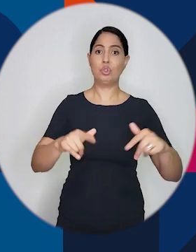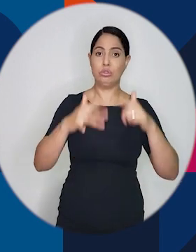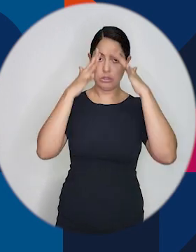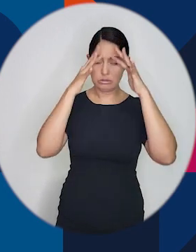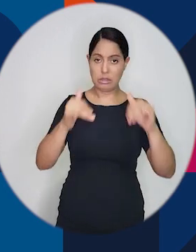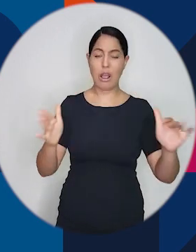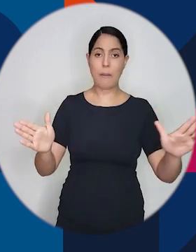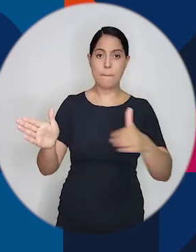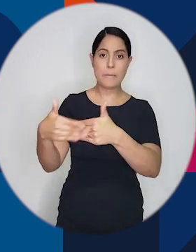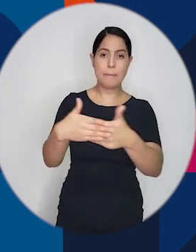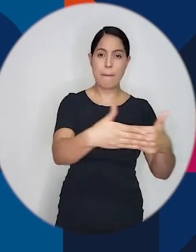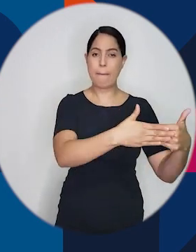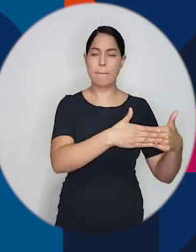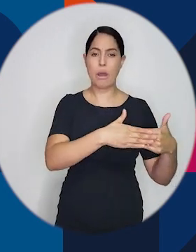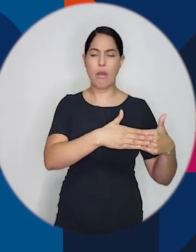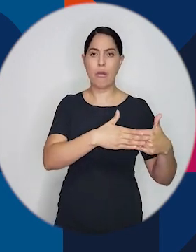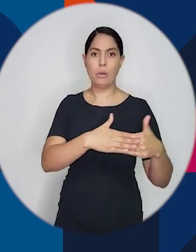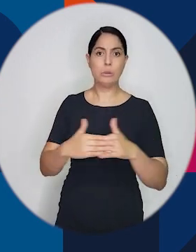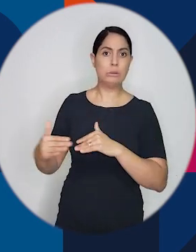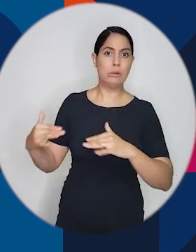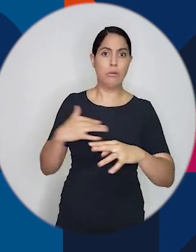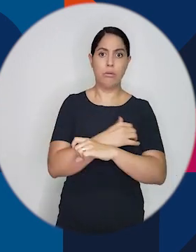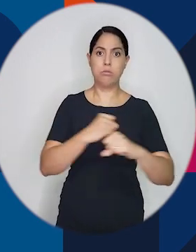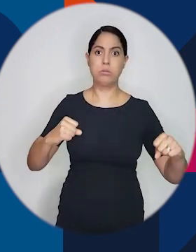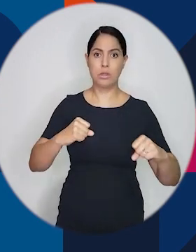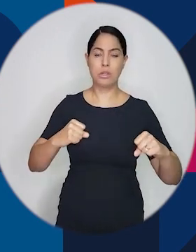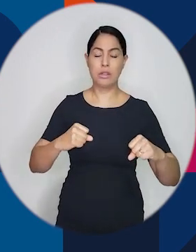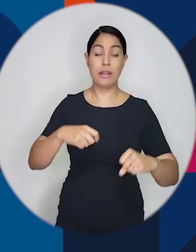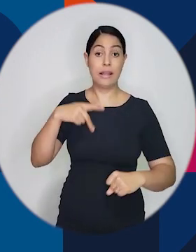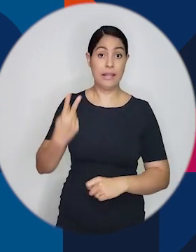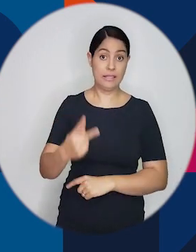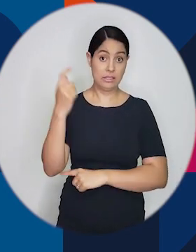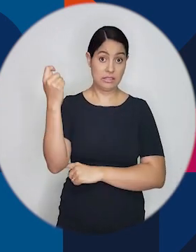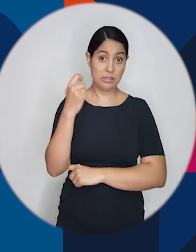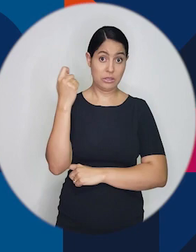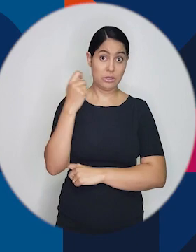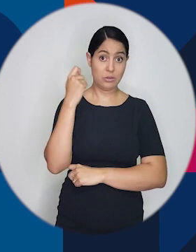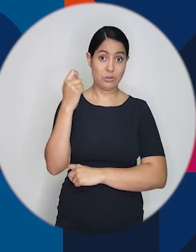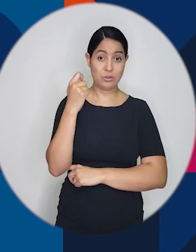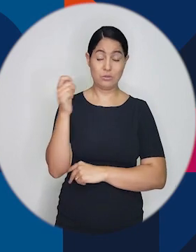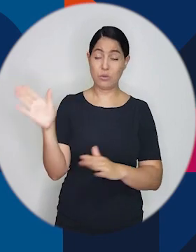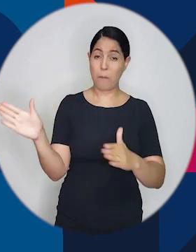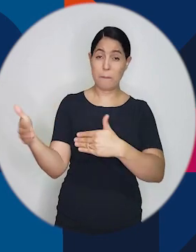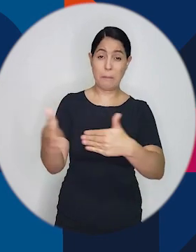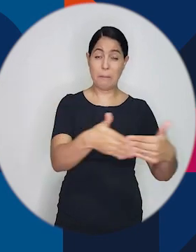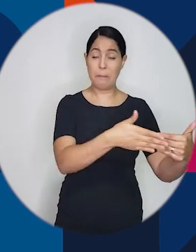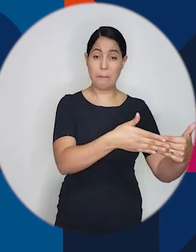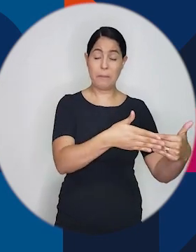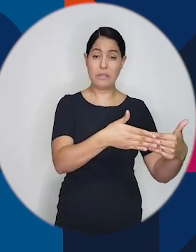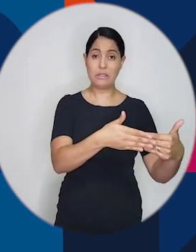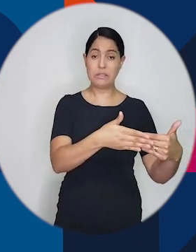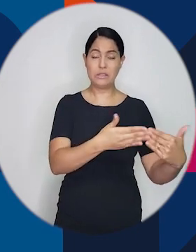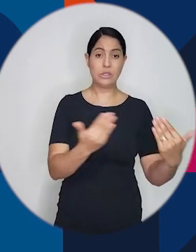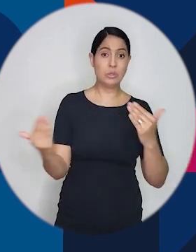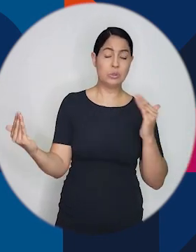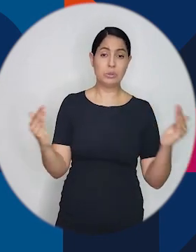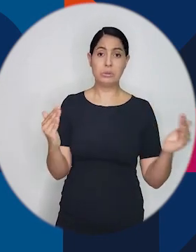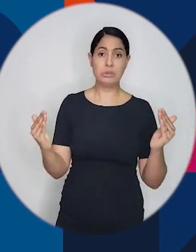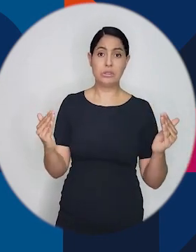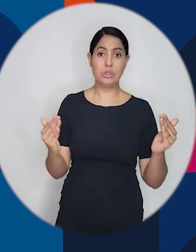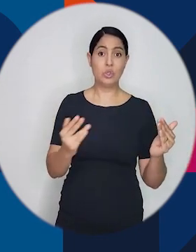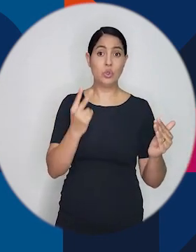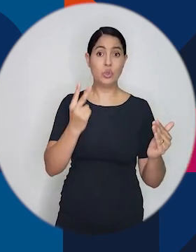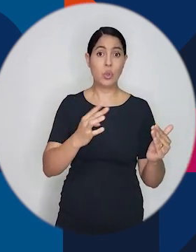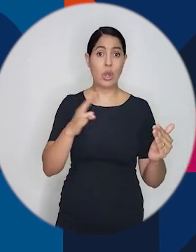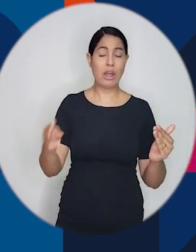inaceitavelmente fechados por muito tempo no estado do Rio Grande do Sul, considerando uma realidade de